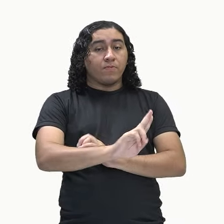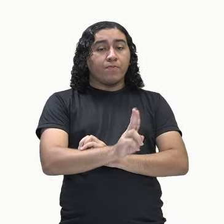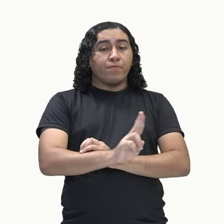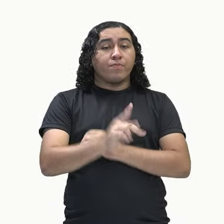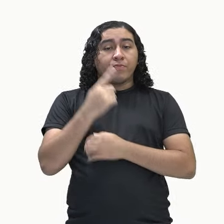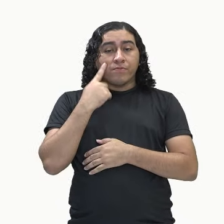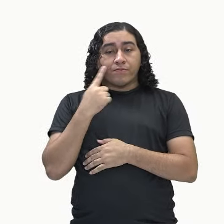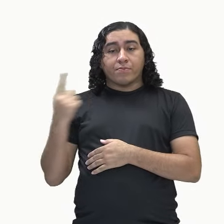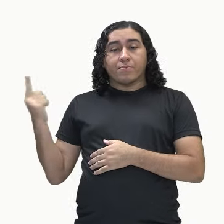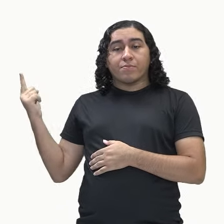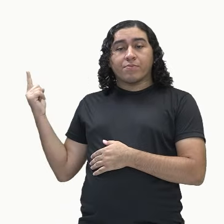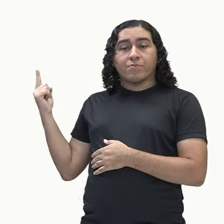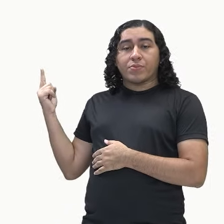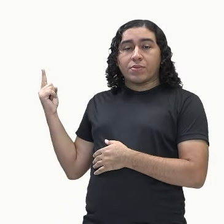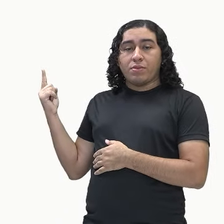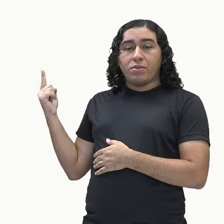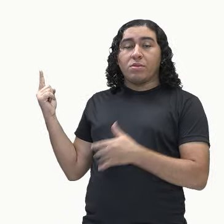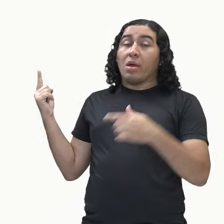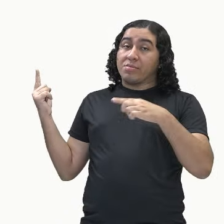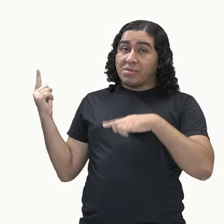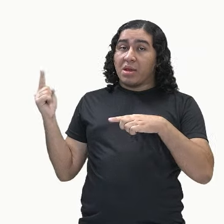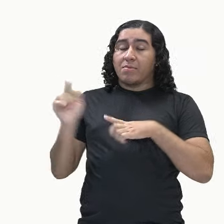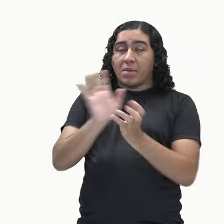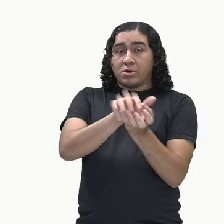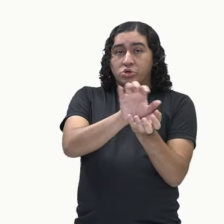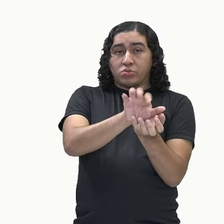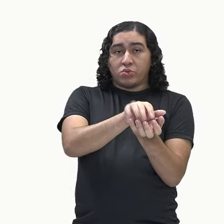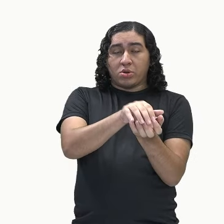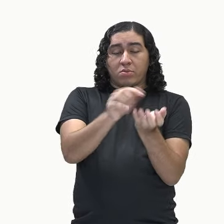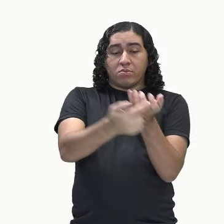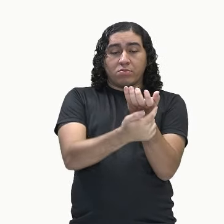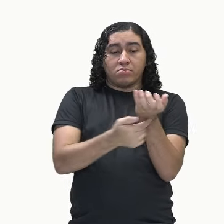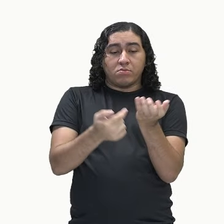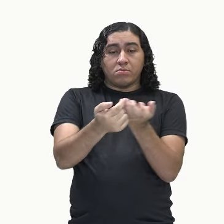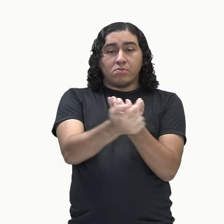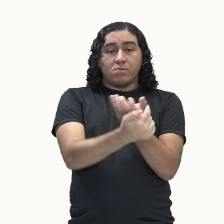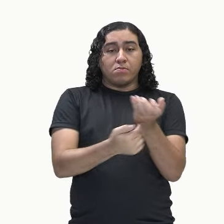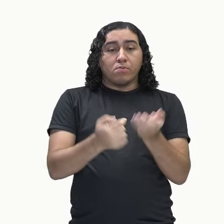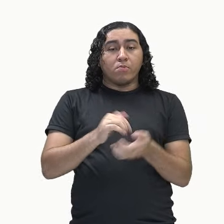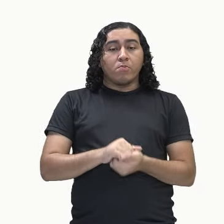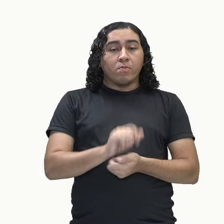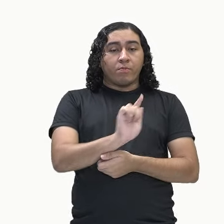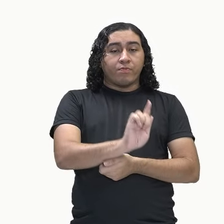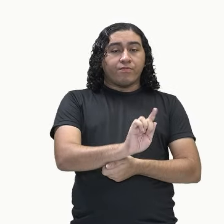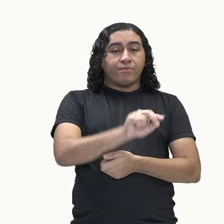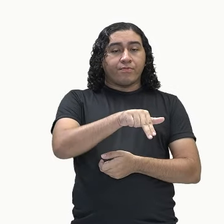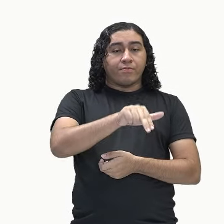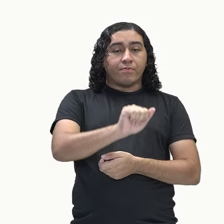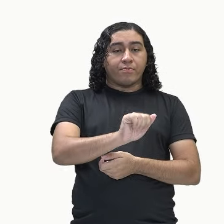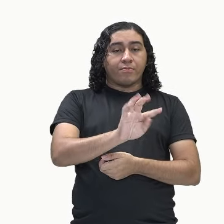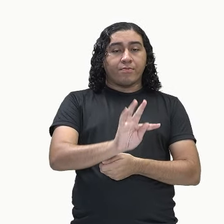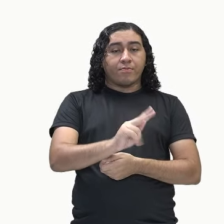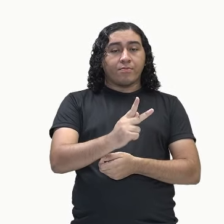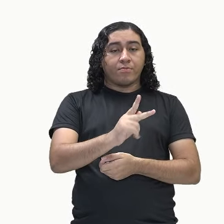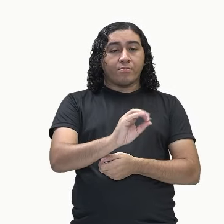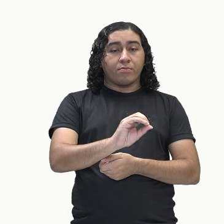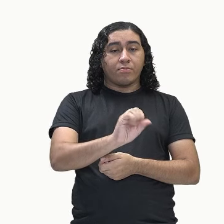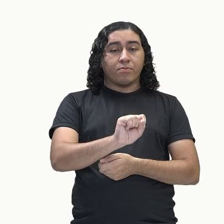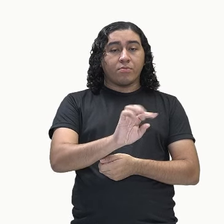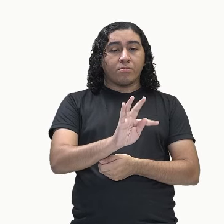que esses peixes apresentam mandíbulas, que são o gnatostomata. Dentro